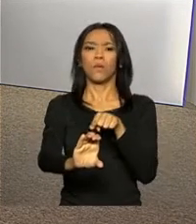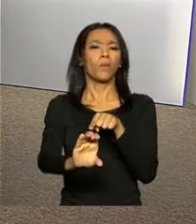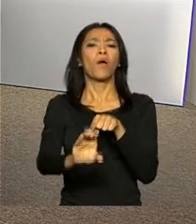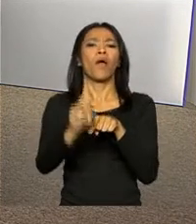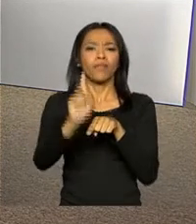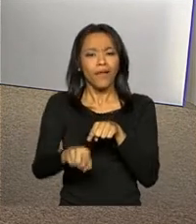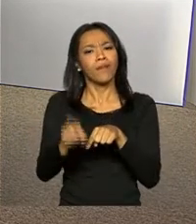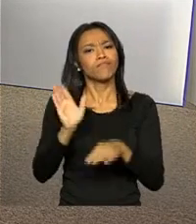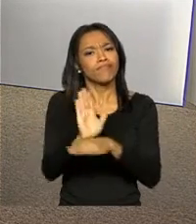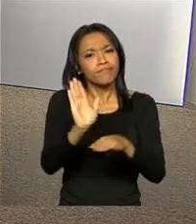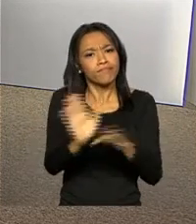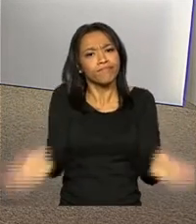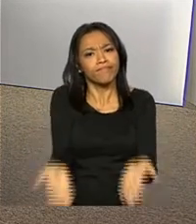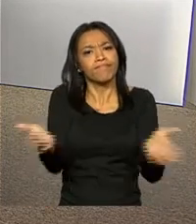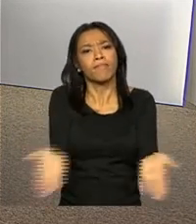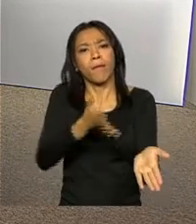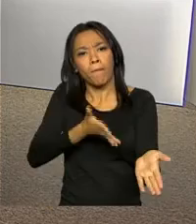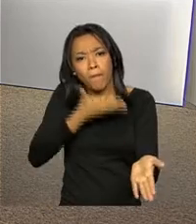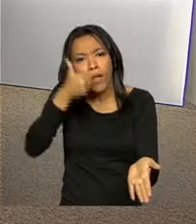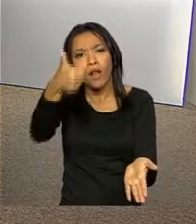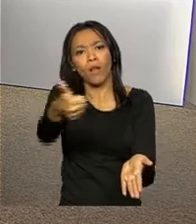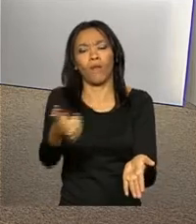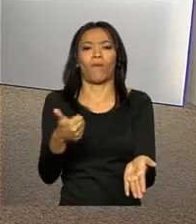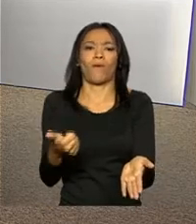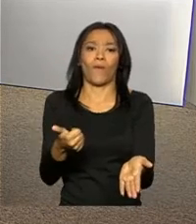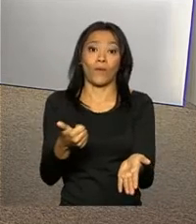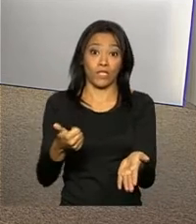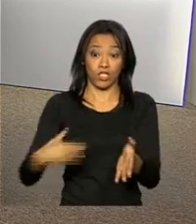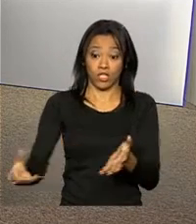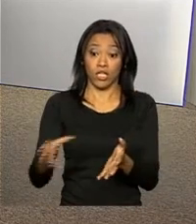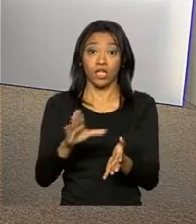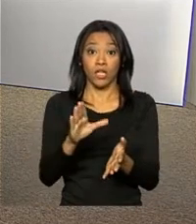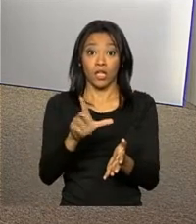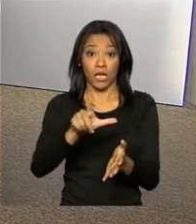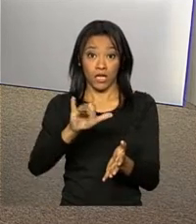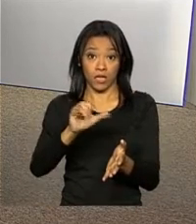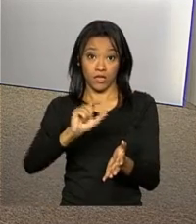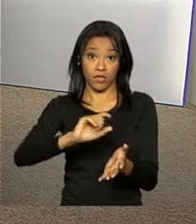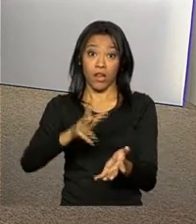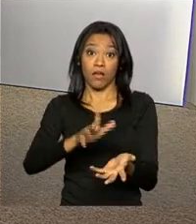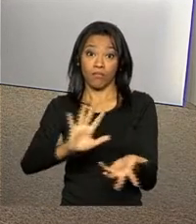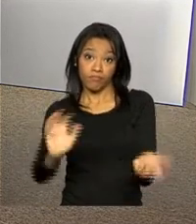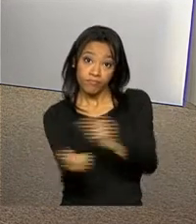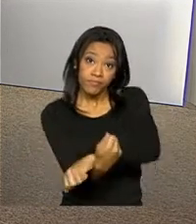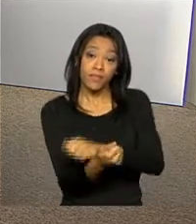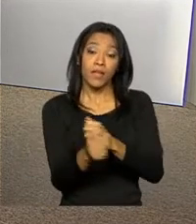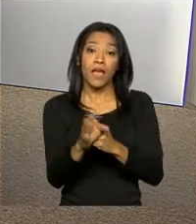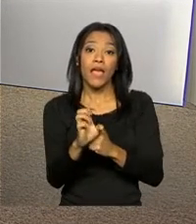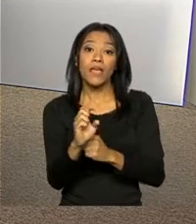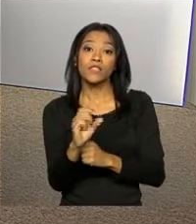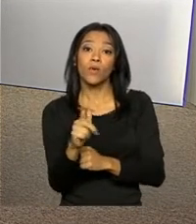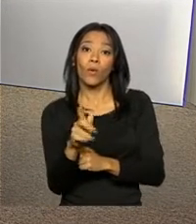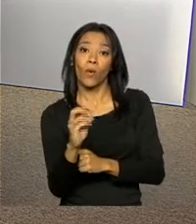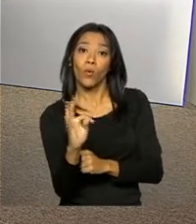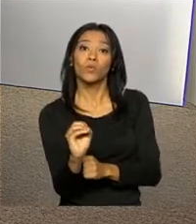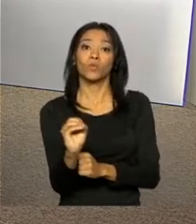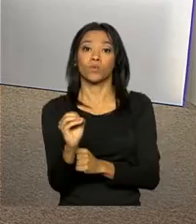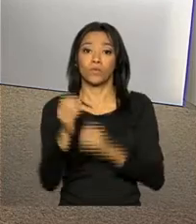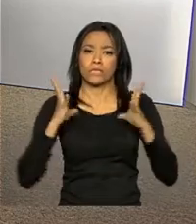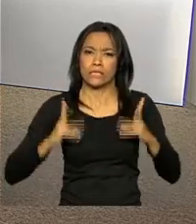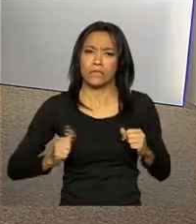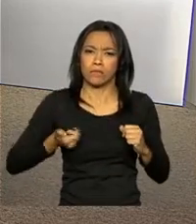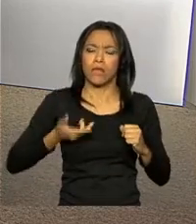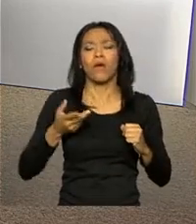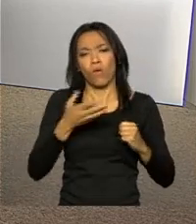têm contribuído para a melhoria no acesso aos serviços de coleta e tratamento de esgoto sanitário. O repórter Ney Pereira foi